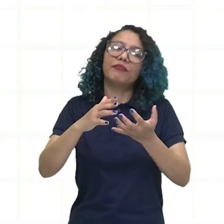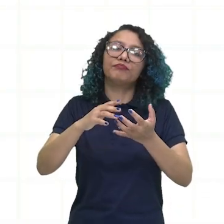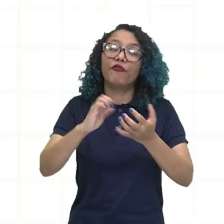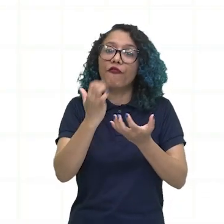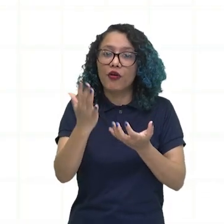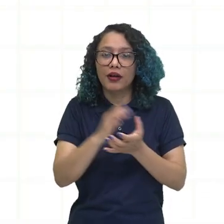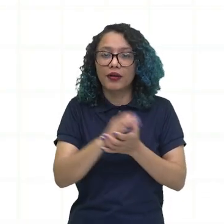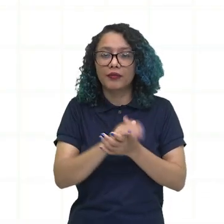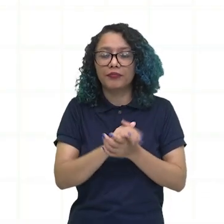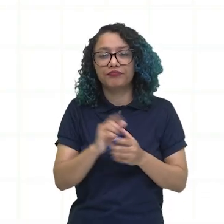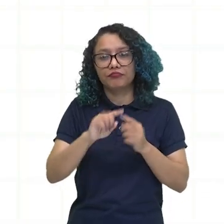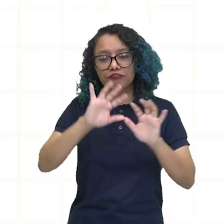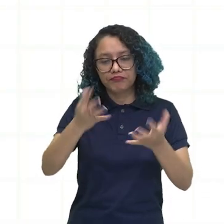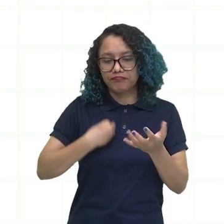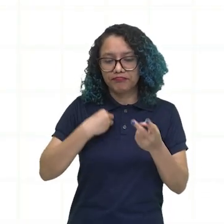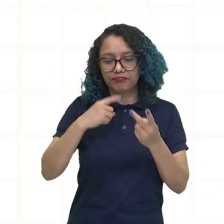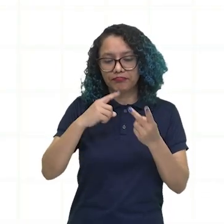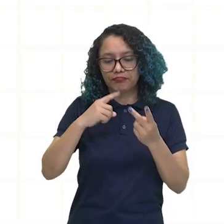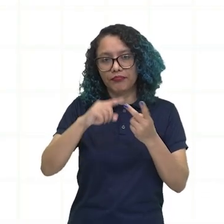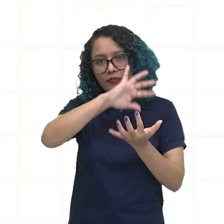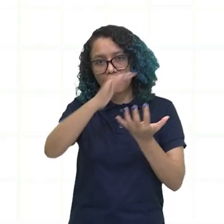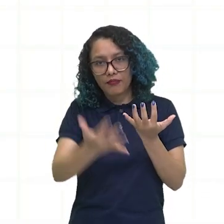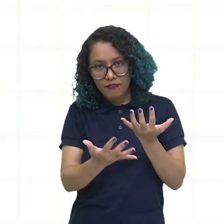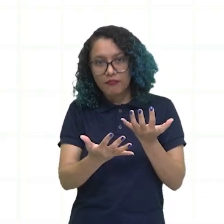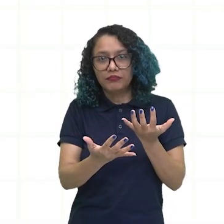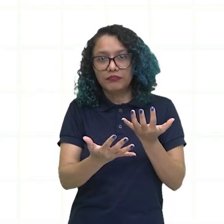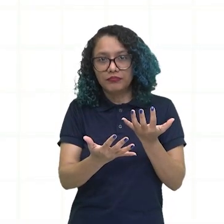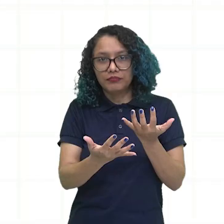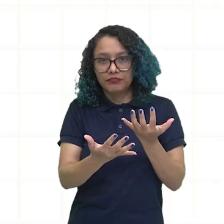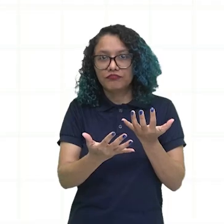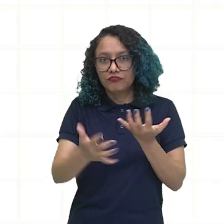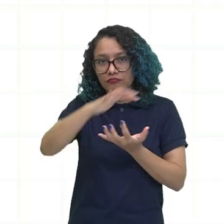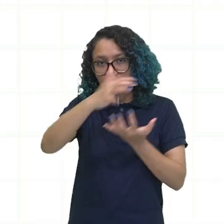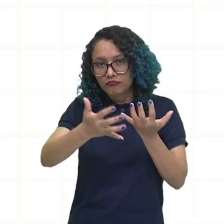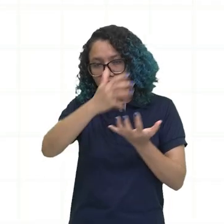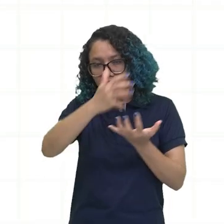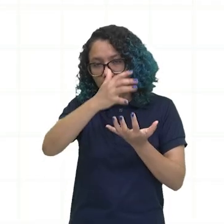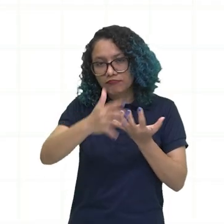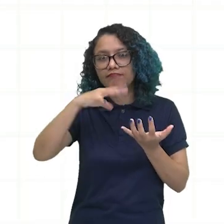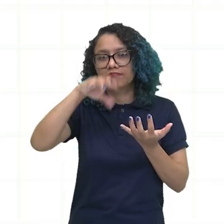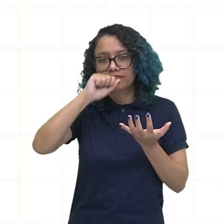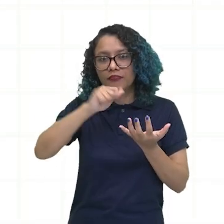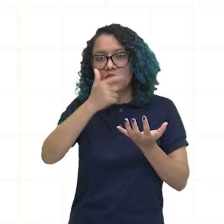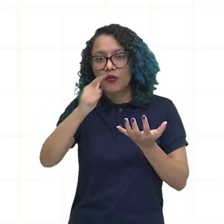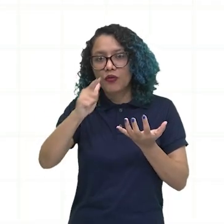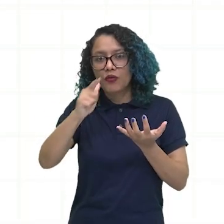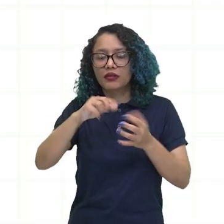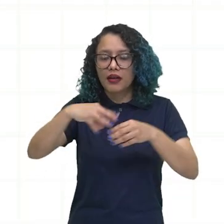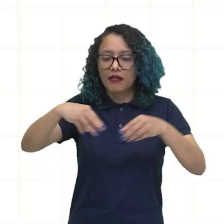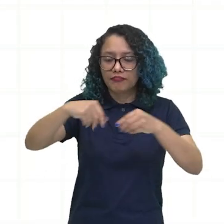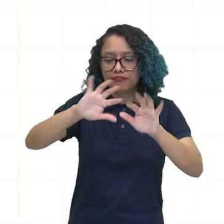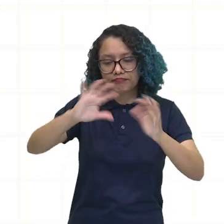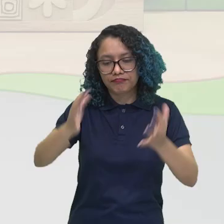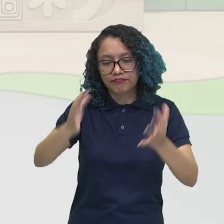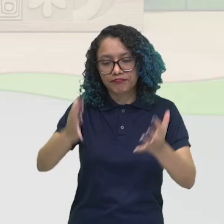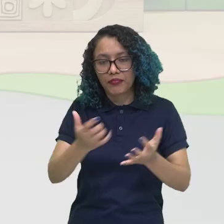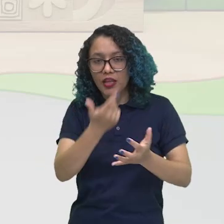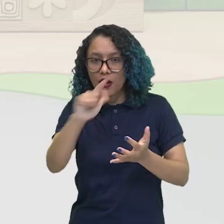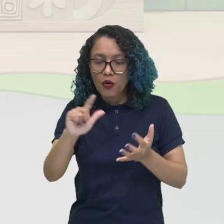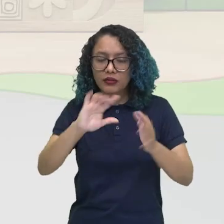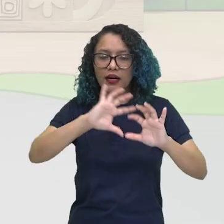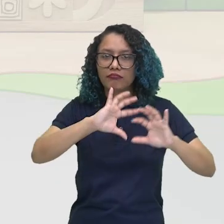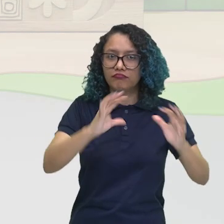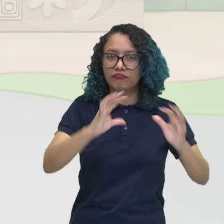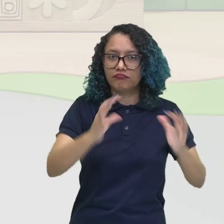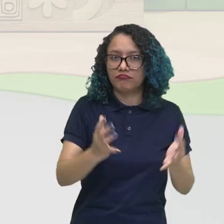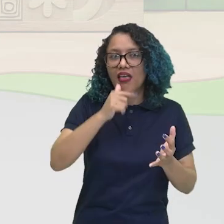biosfera, a atmosfera, a litosfera e a hidrosfera, certo? E aí